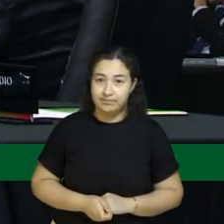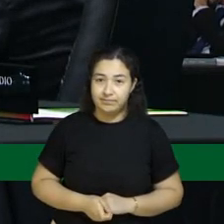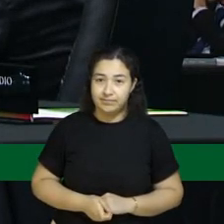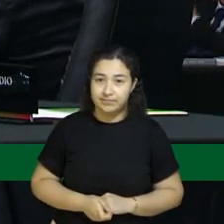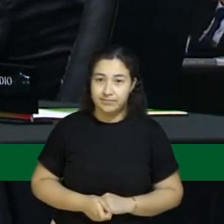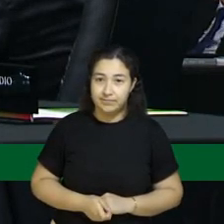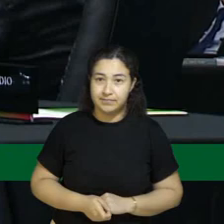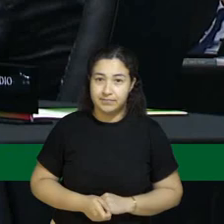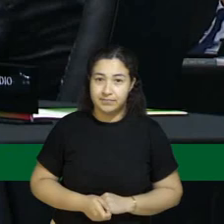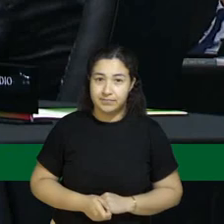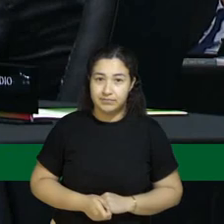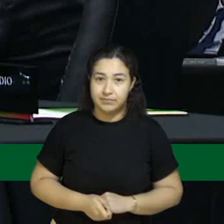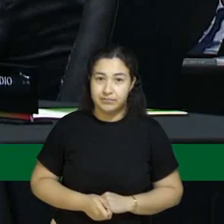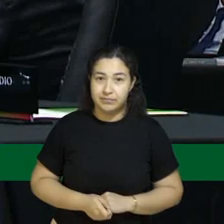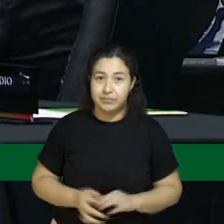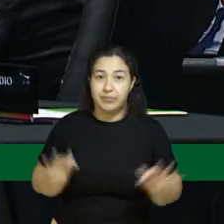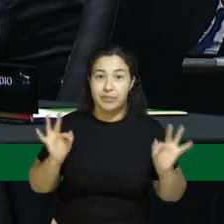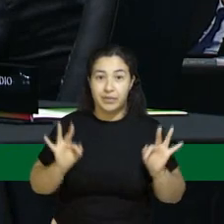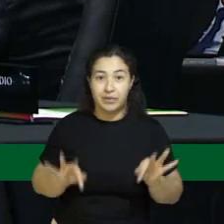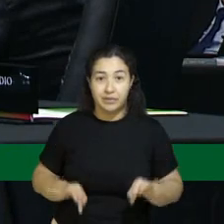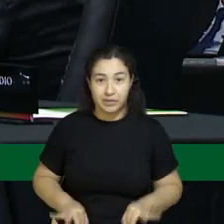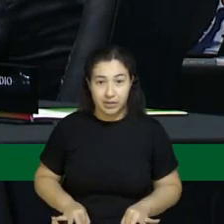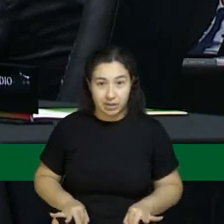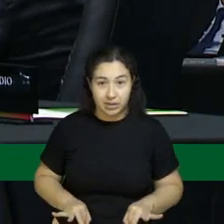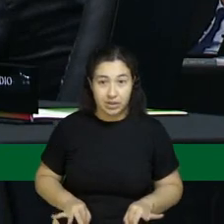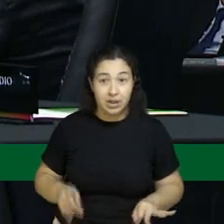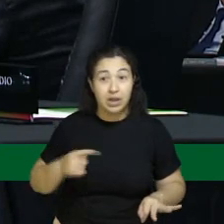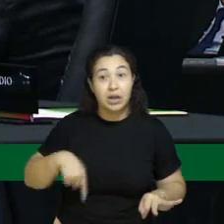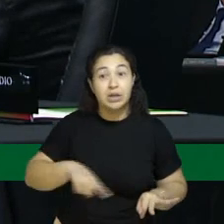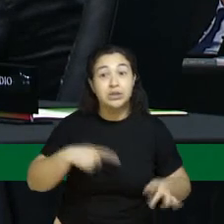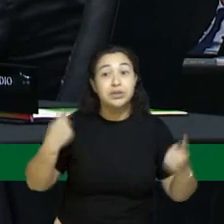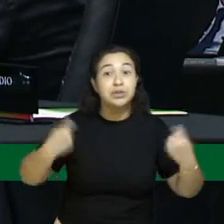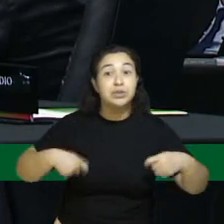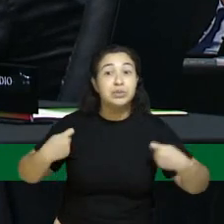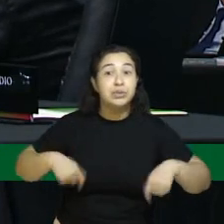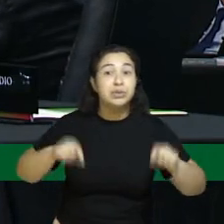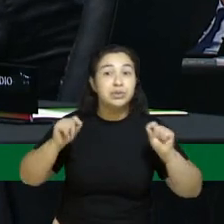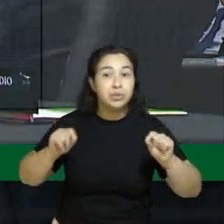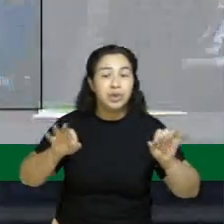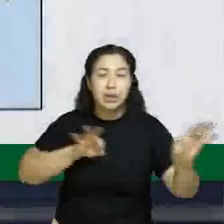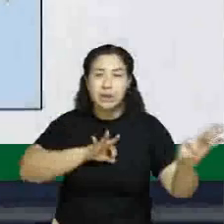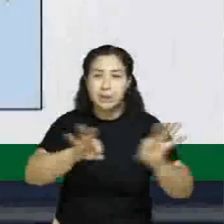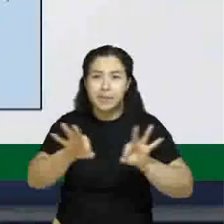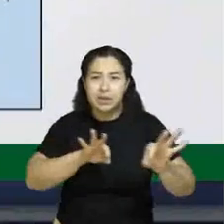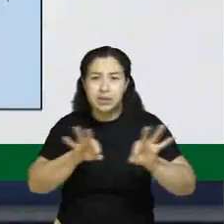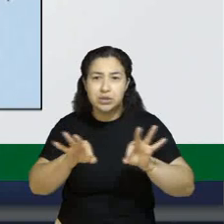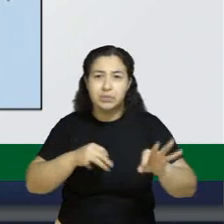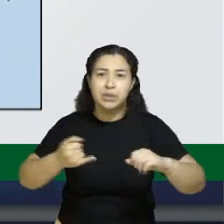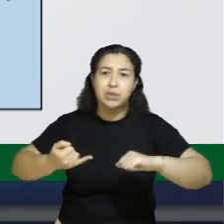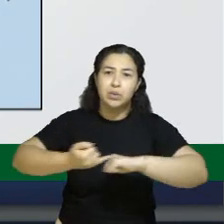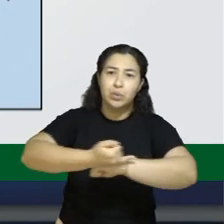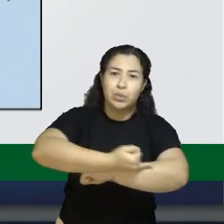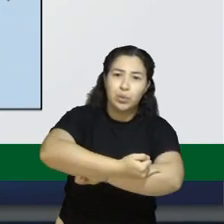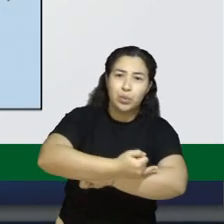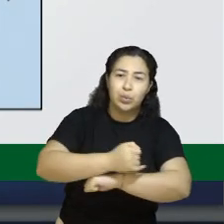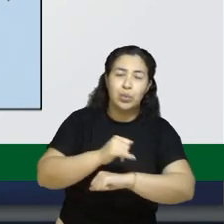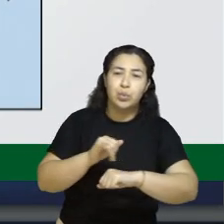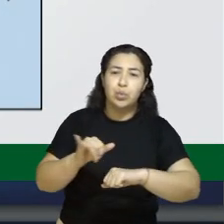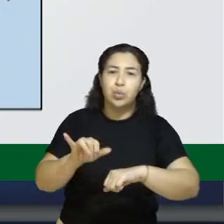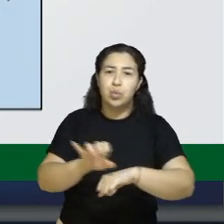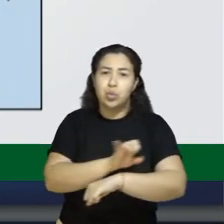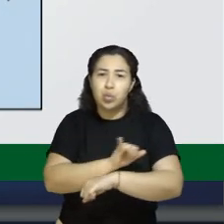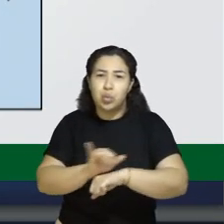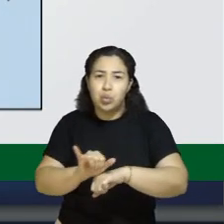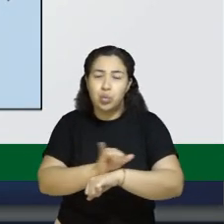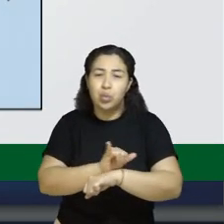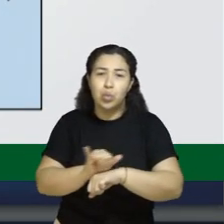Vamos finalizar então. O que nós precisamos? Nós precisamos de planejamento da infraestrutura de forma estratégica, contínua, curto